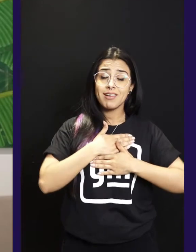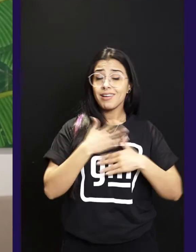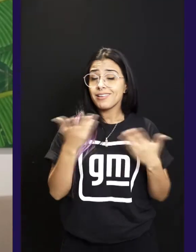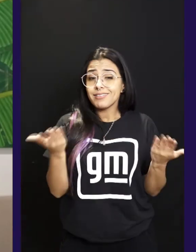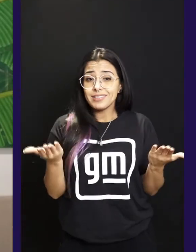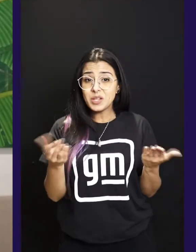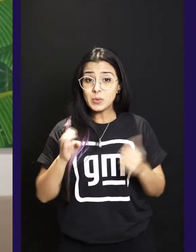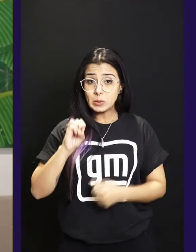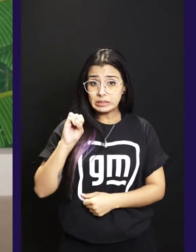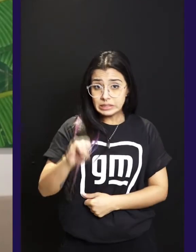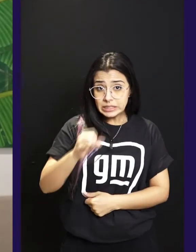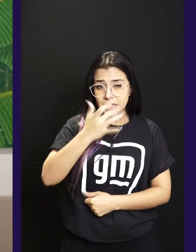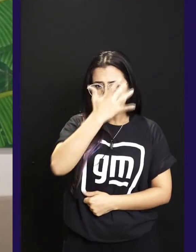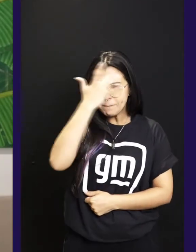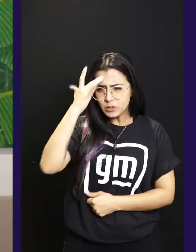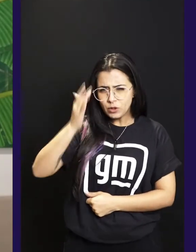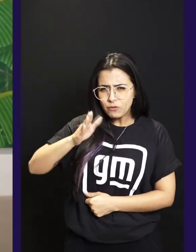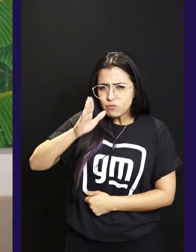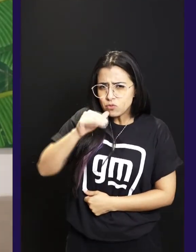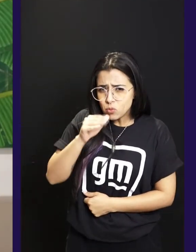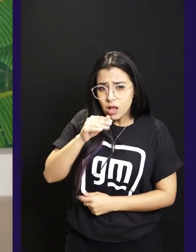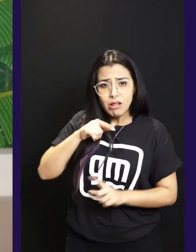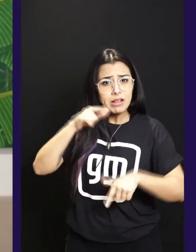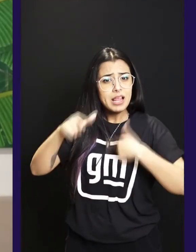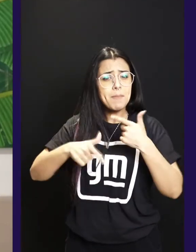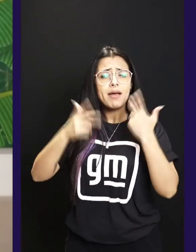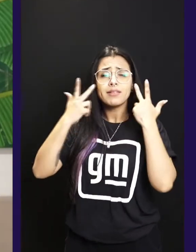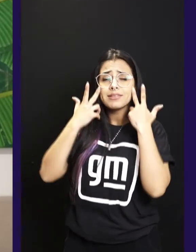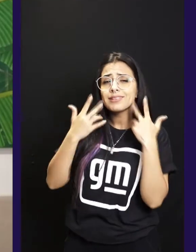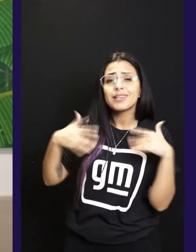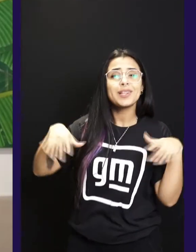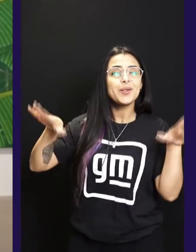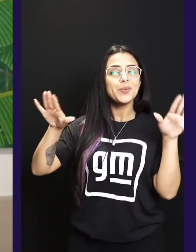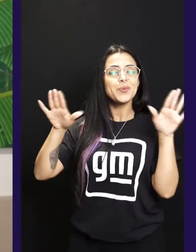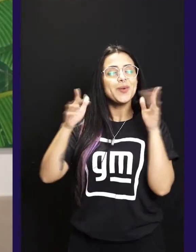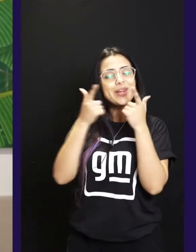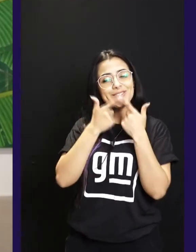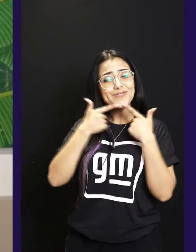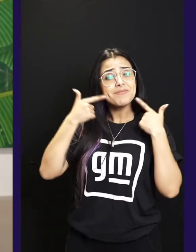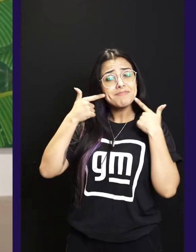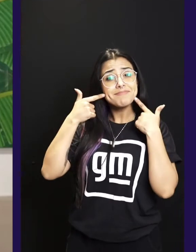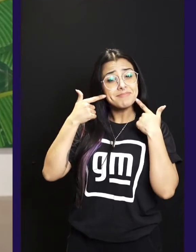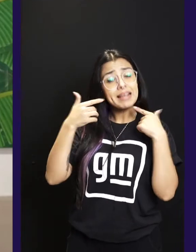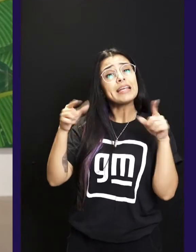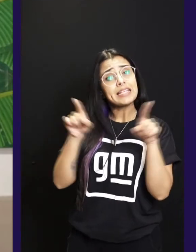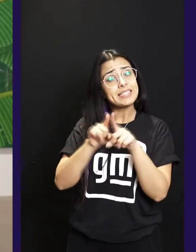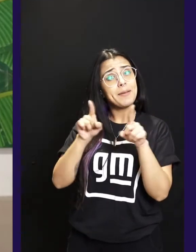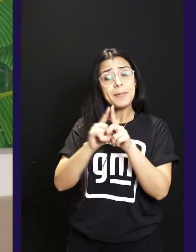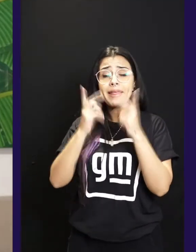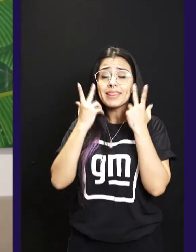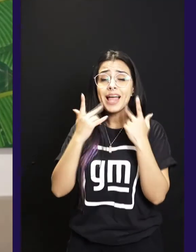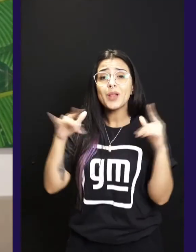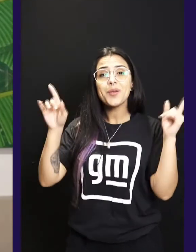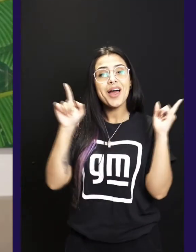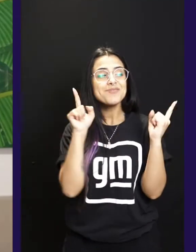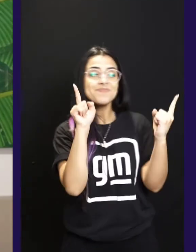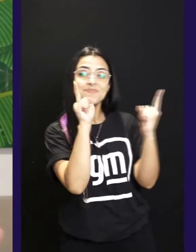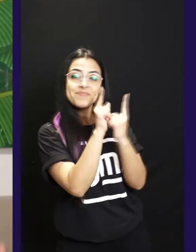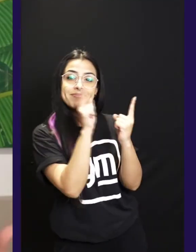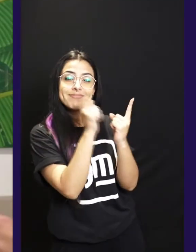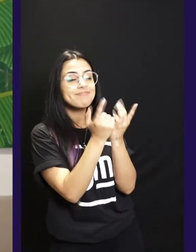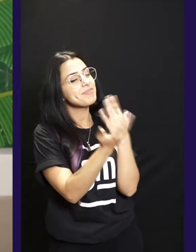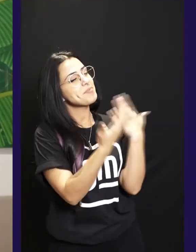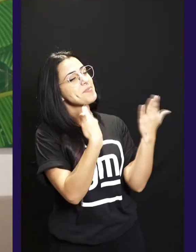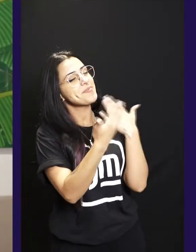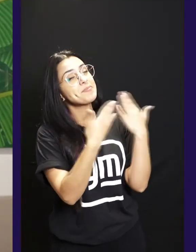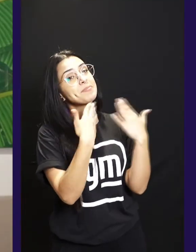atenda os seus clientes com um sorriso no rosto. Isso tem a ver com inovação, com criatividade também, né? Porque ter pessoas com